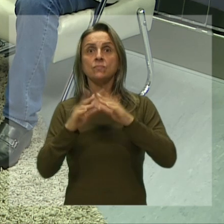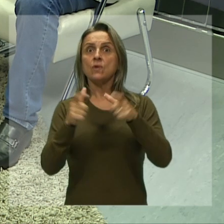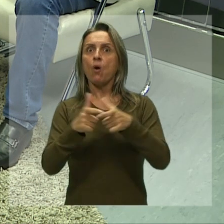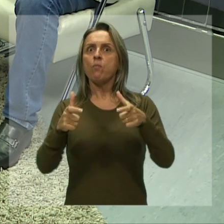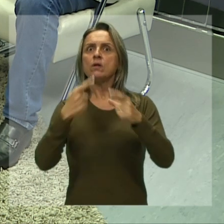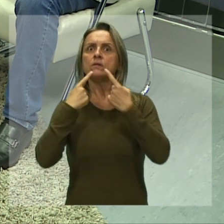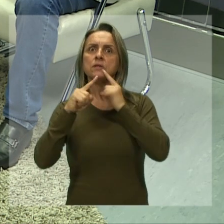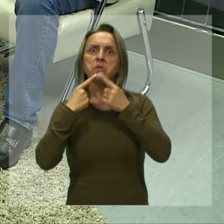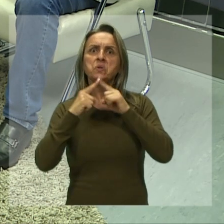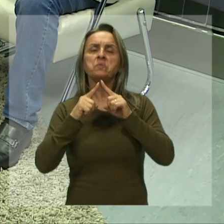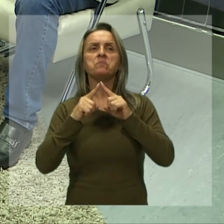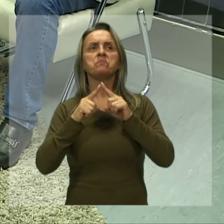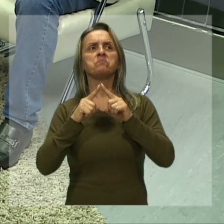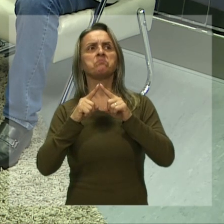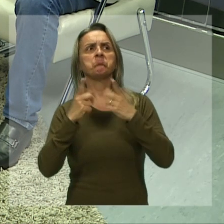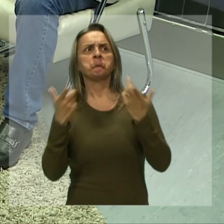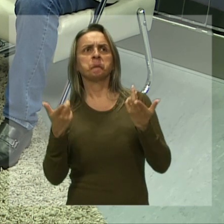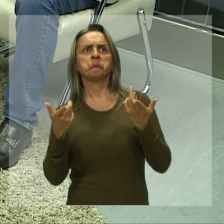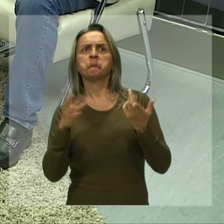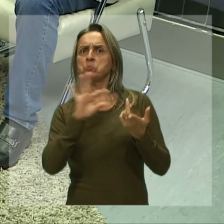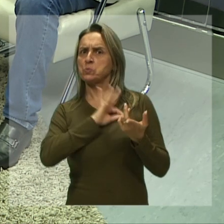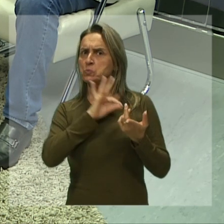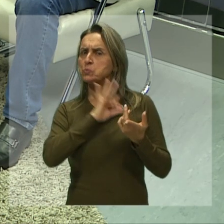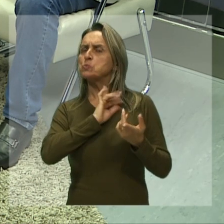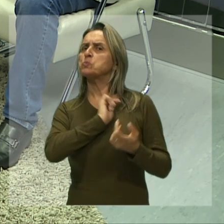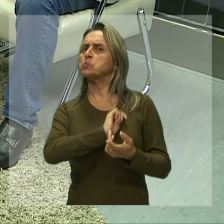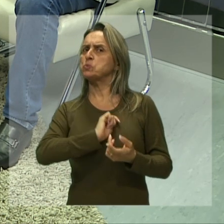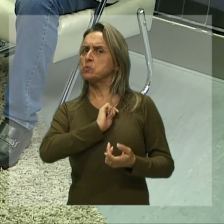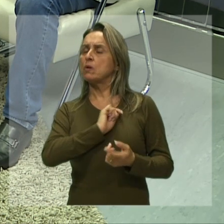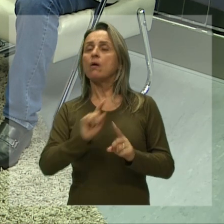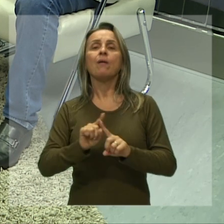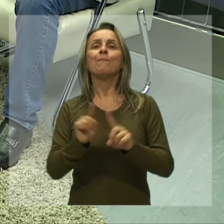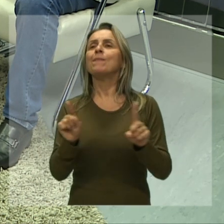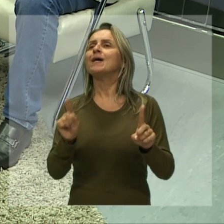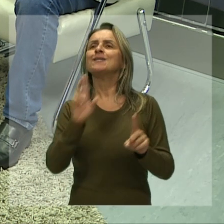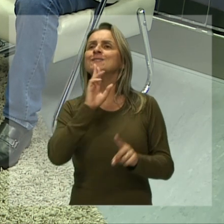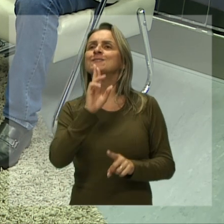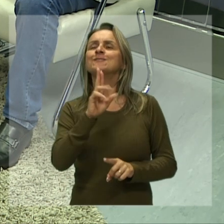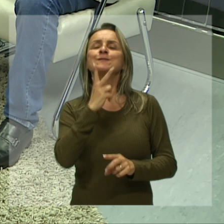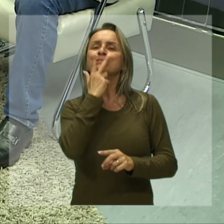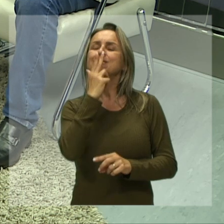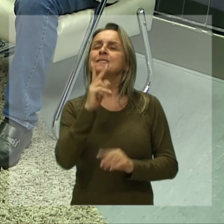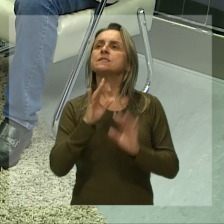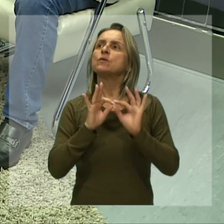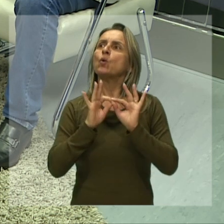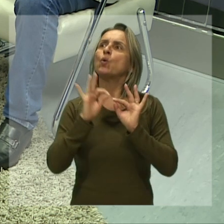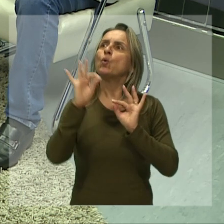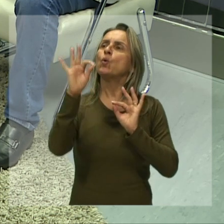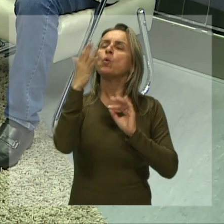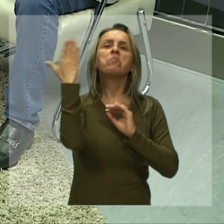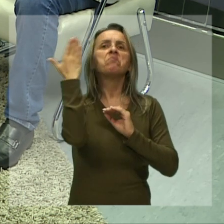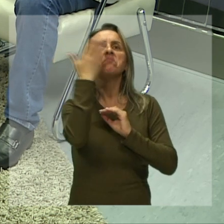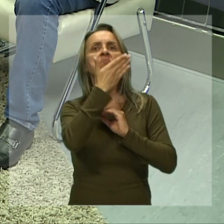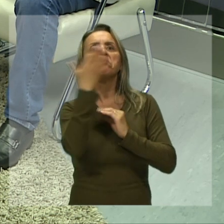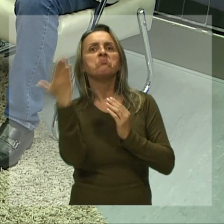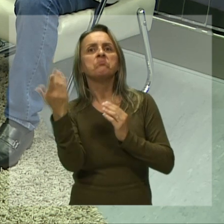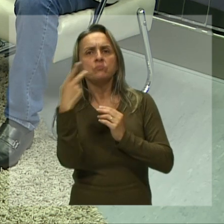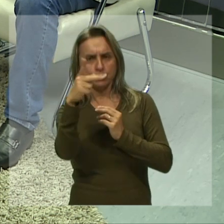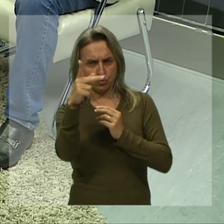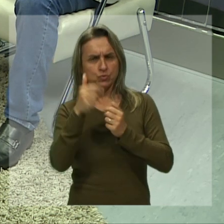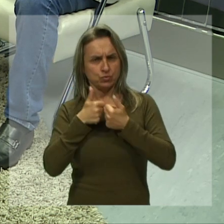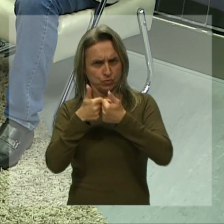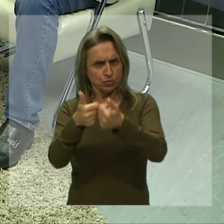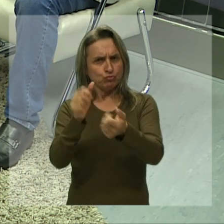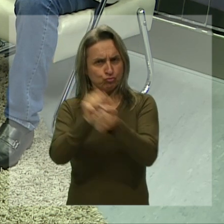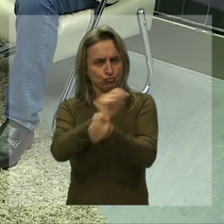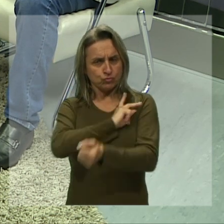agem, mas a solução, de fato, para o município parece estar longe, né, vereador? O senhor tem acompanhado junto com o presidente da